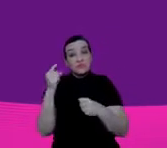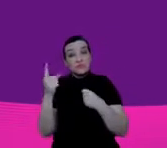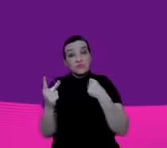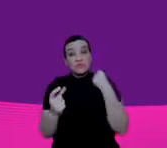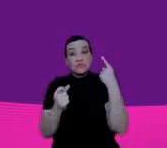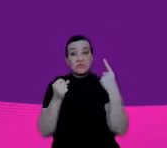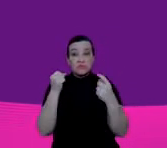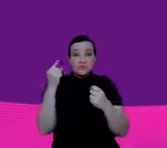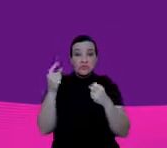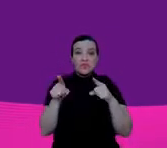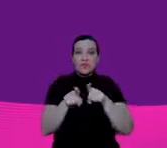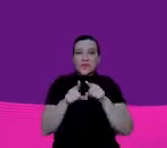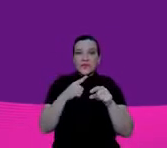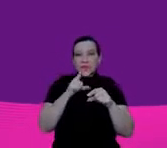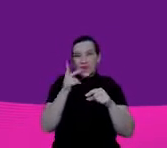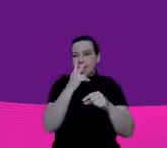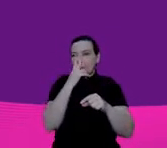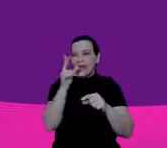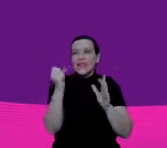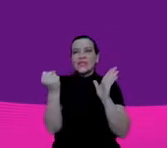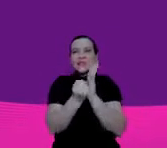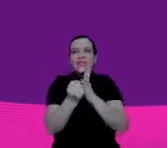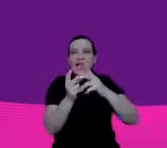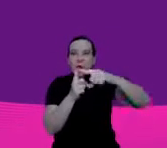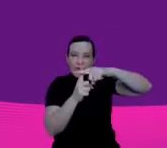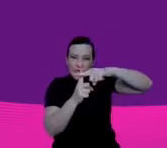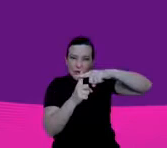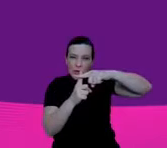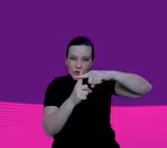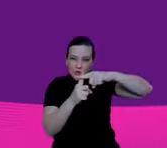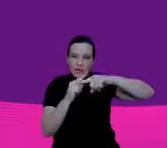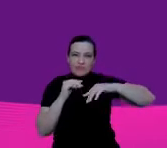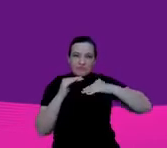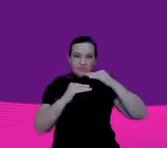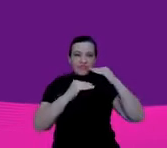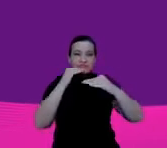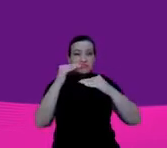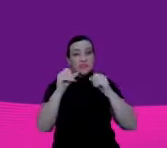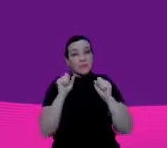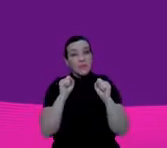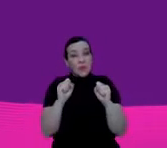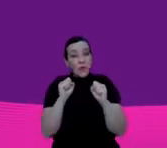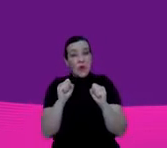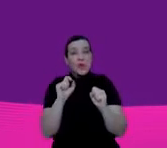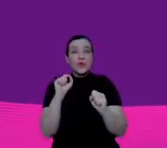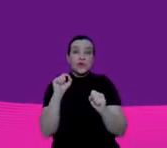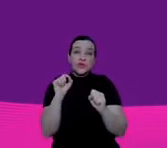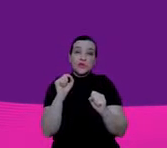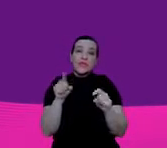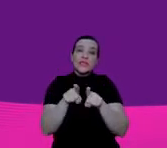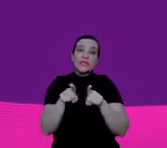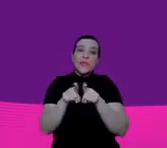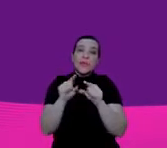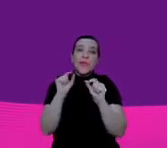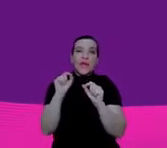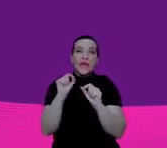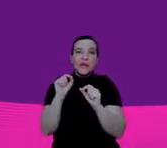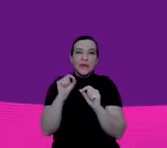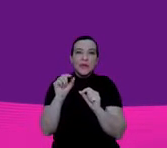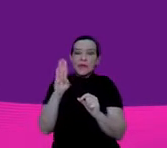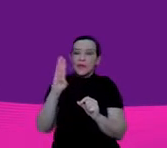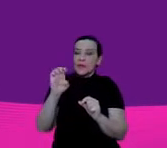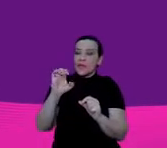ponte, ou na paralisia supranuclear progressiva, que pode ter o sinal do beija-flor, com atrofia do mesencéfalo.